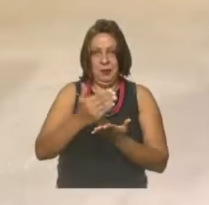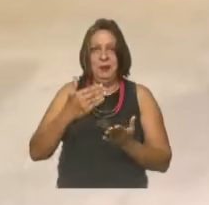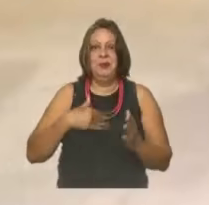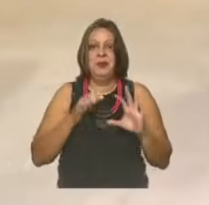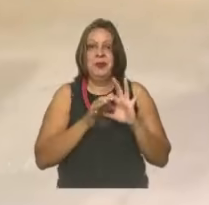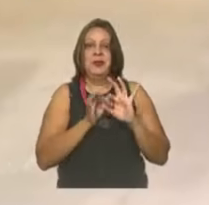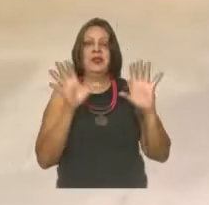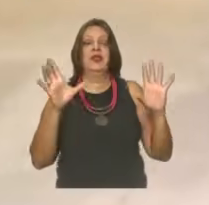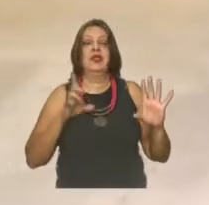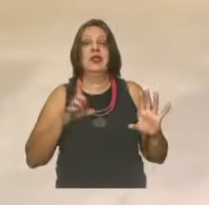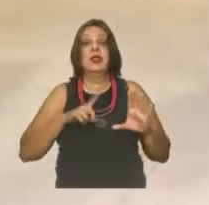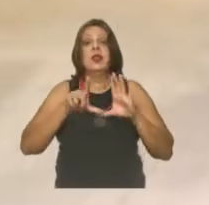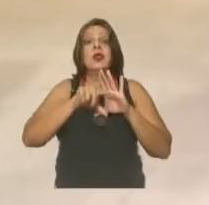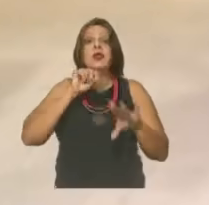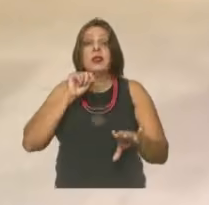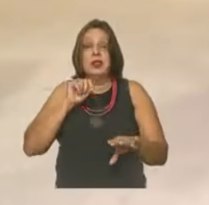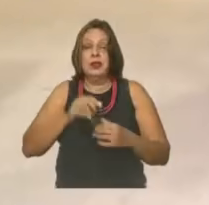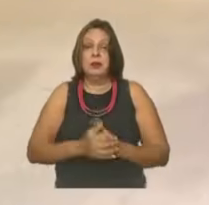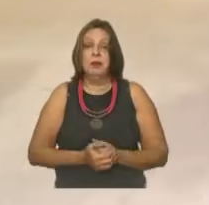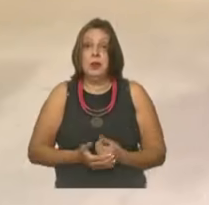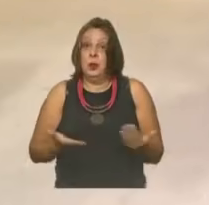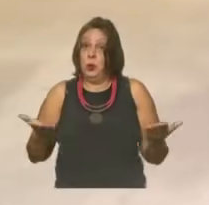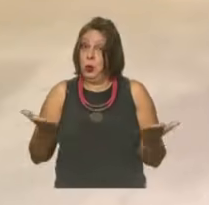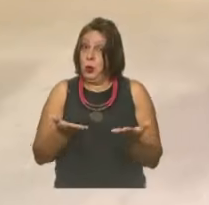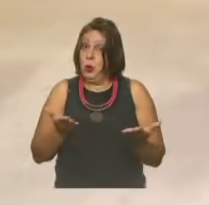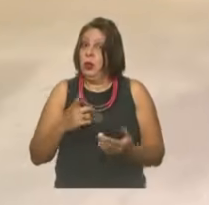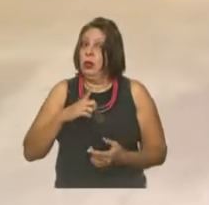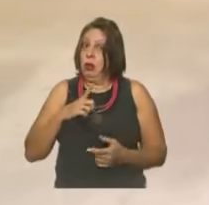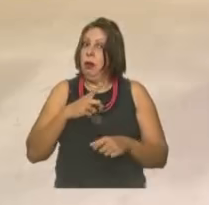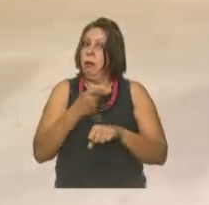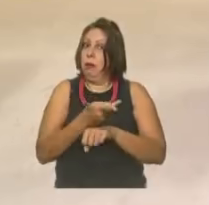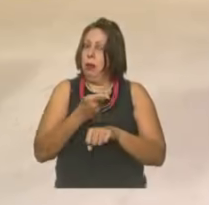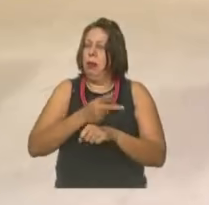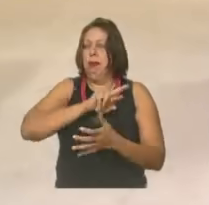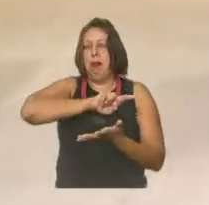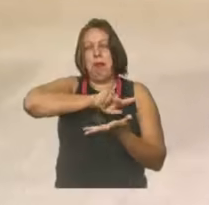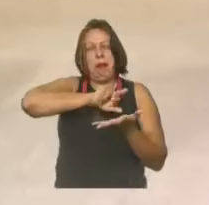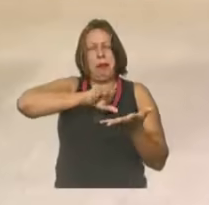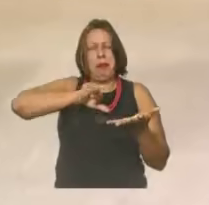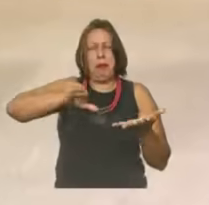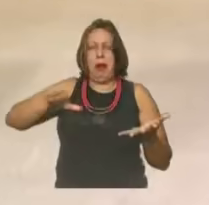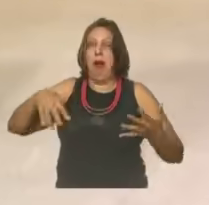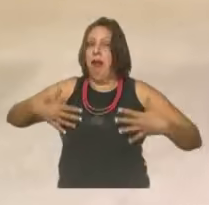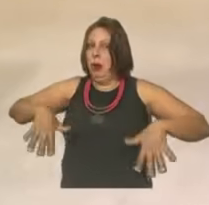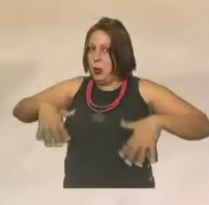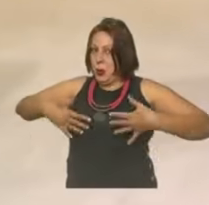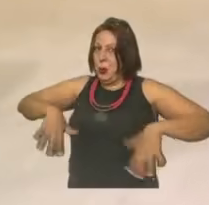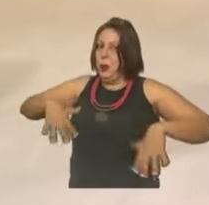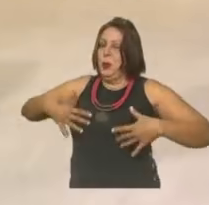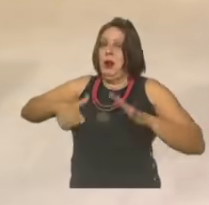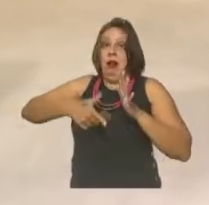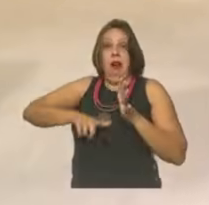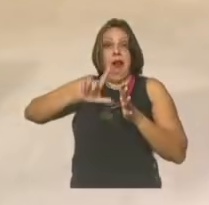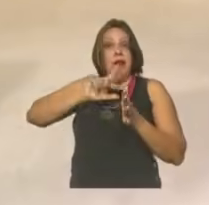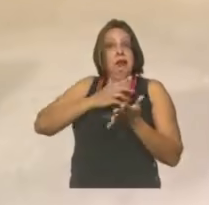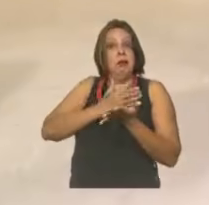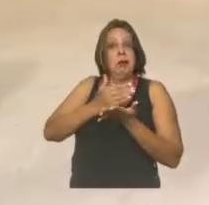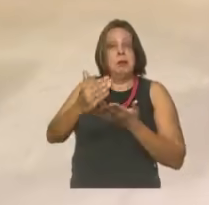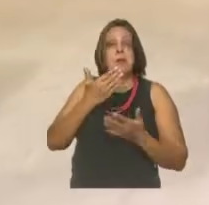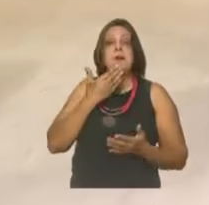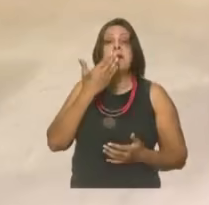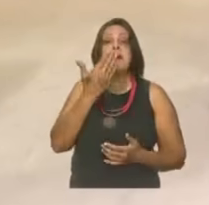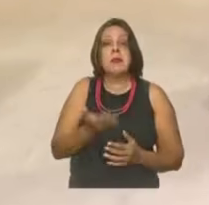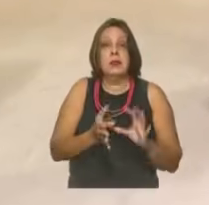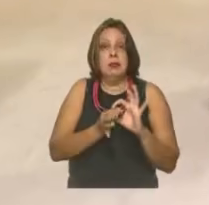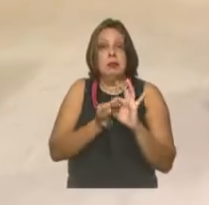dar início à realização dos sorteios. Hoje nós temos muitos prêmios, hein, Júnior? Muita coisa, mas antes de começar a gente pede